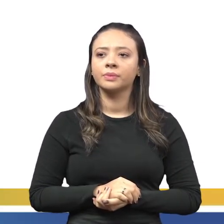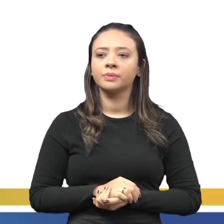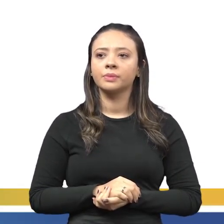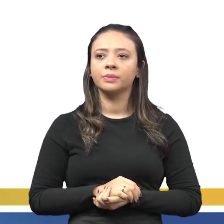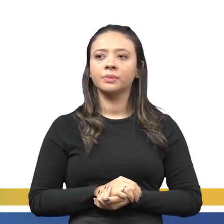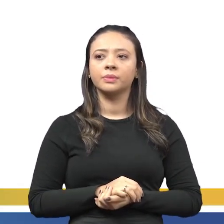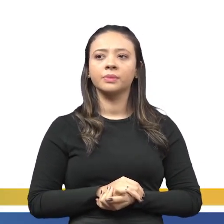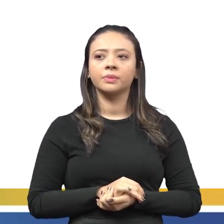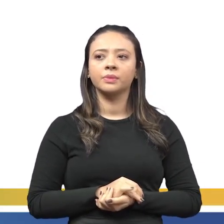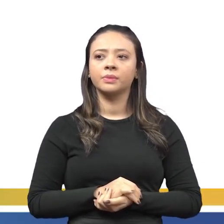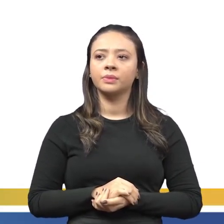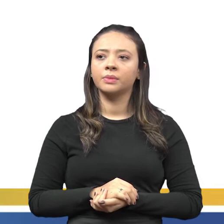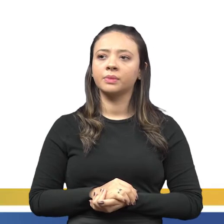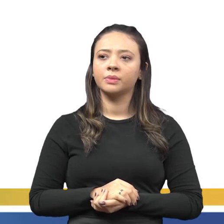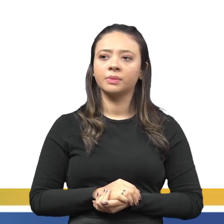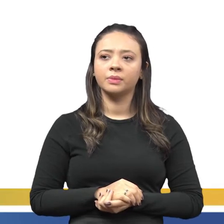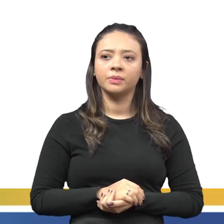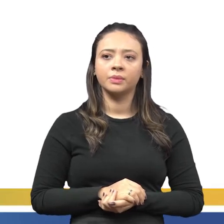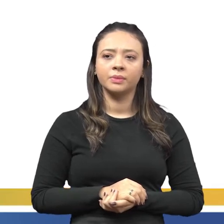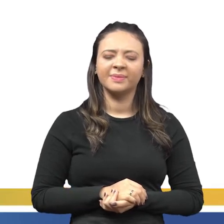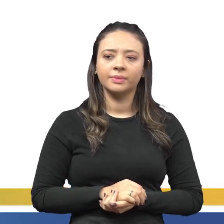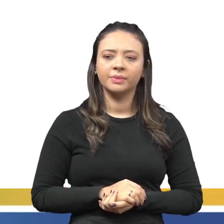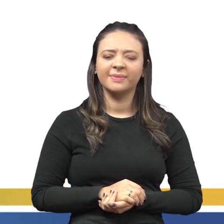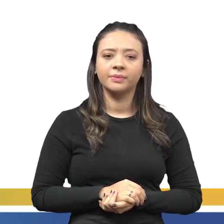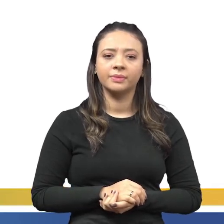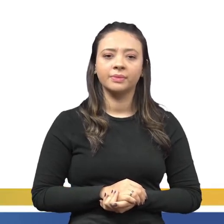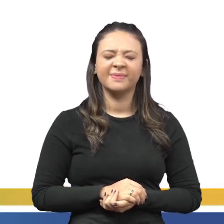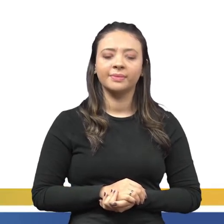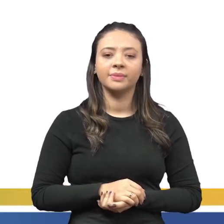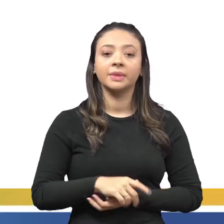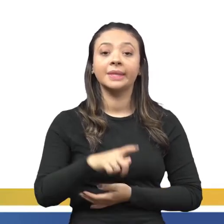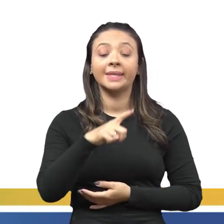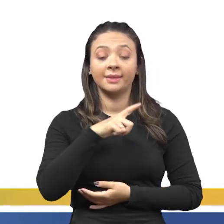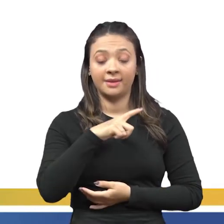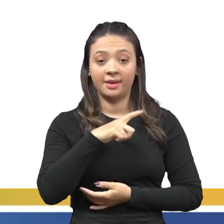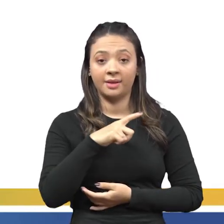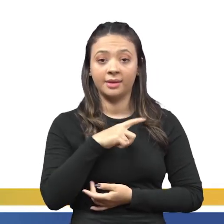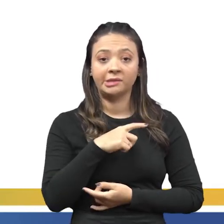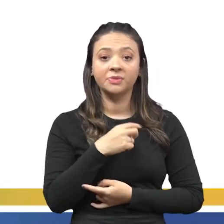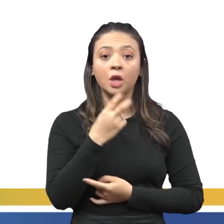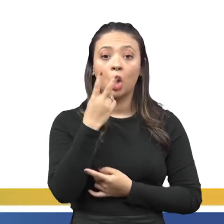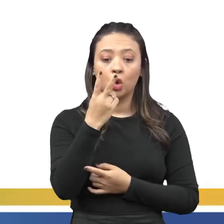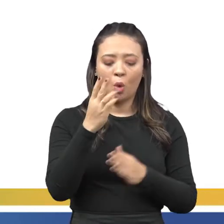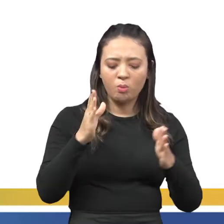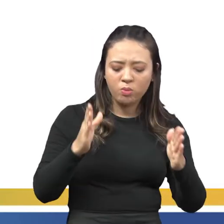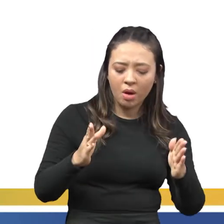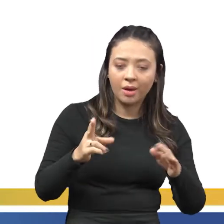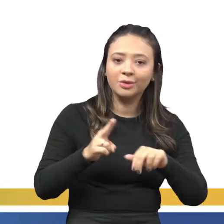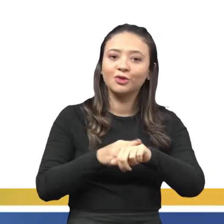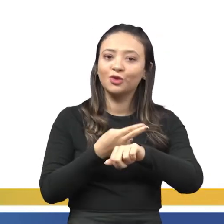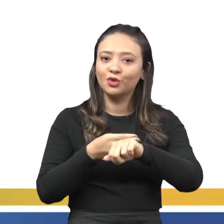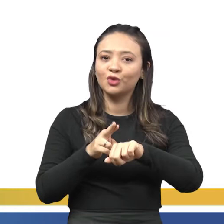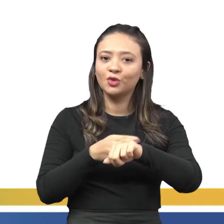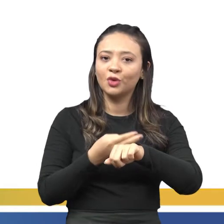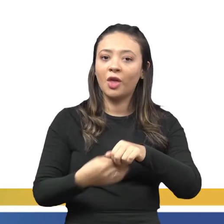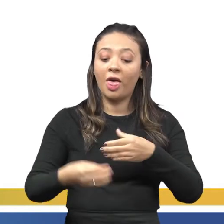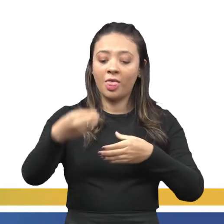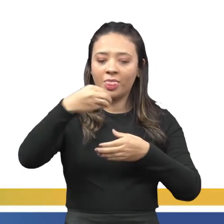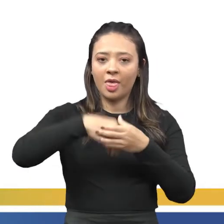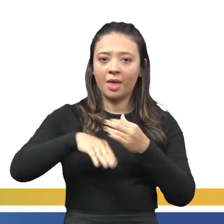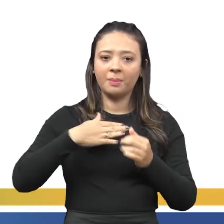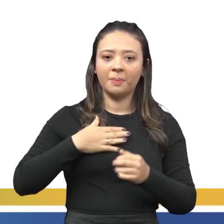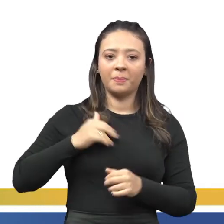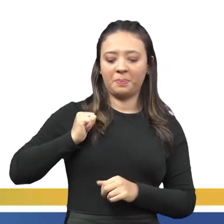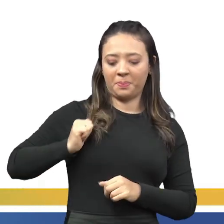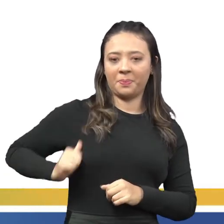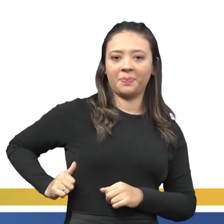2 bars of chocolate in my bag. Há ou existem 2 barras de chocolate na minha bolsa.